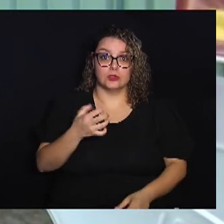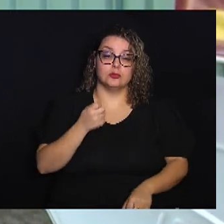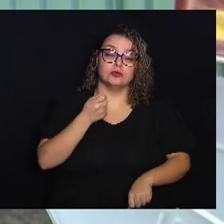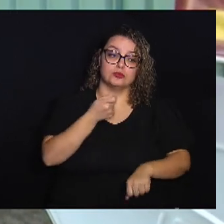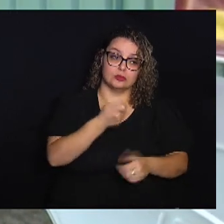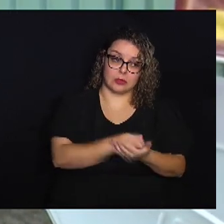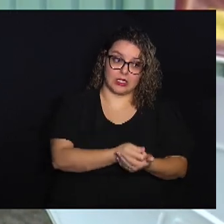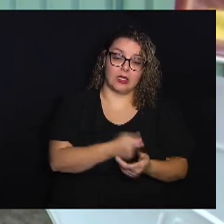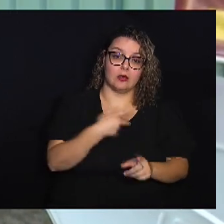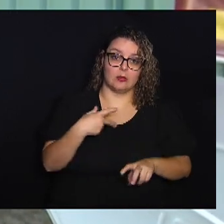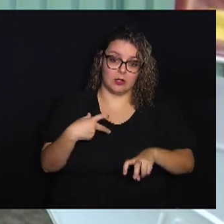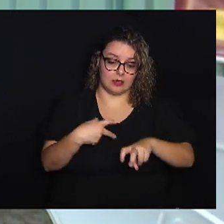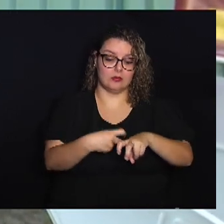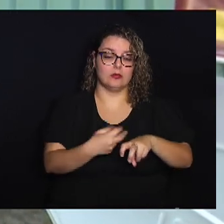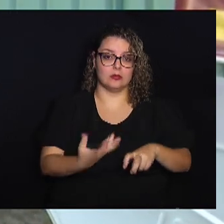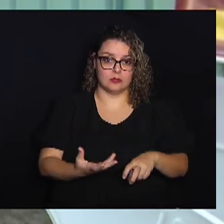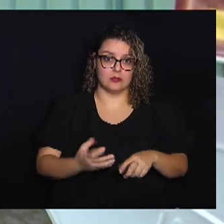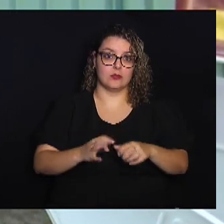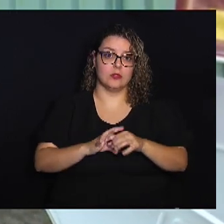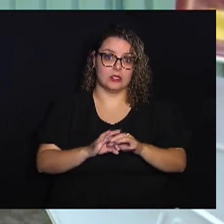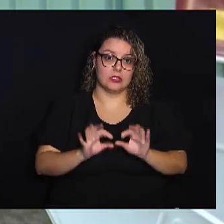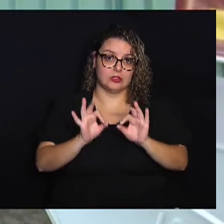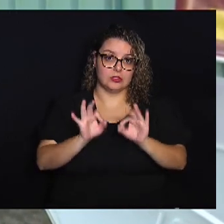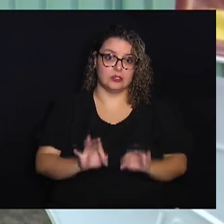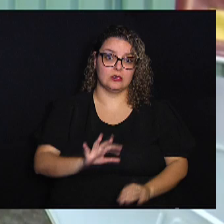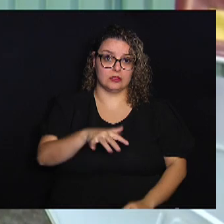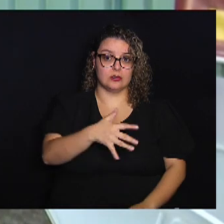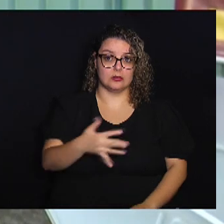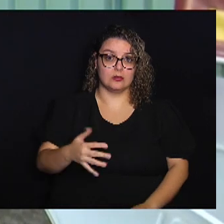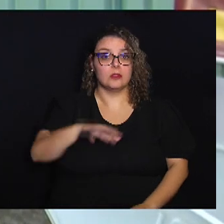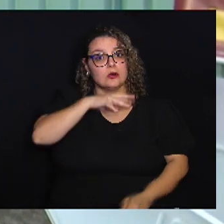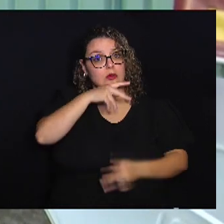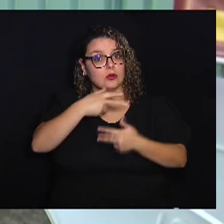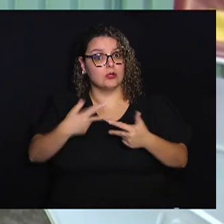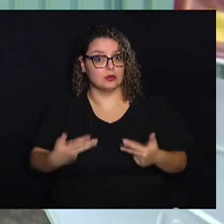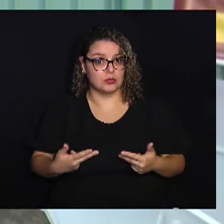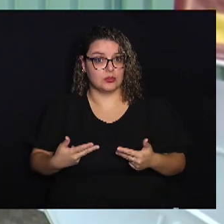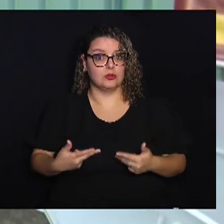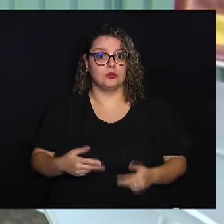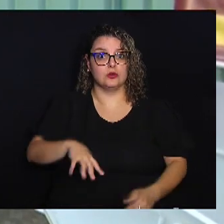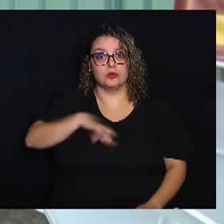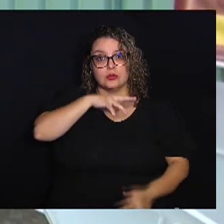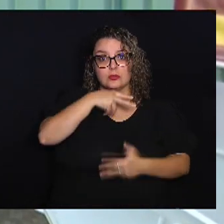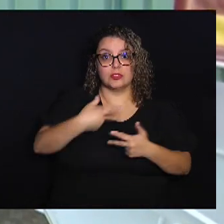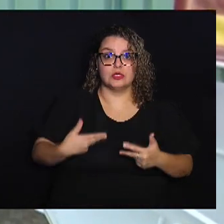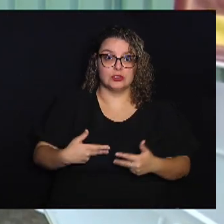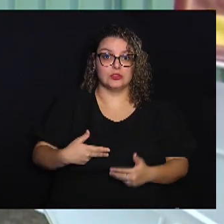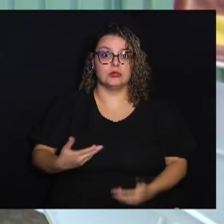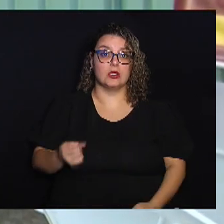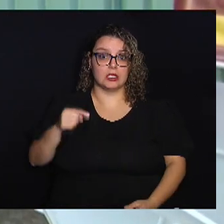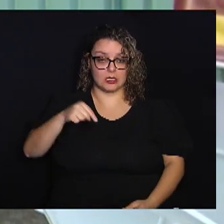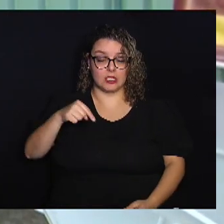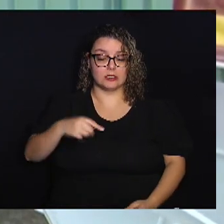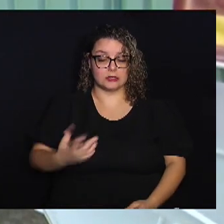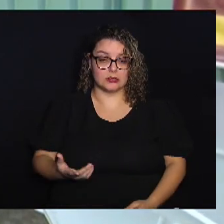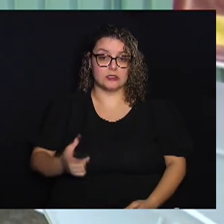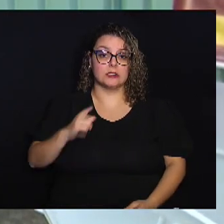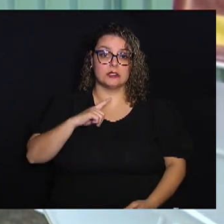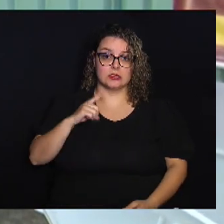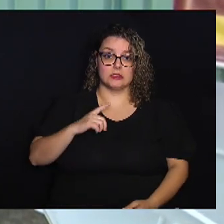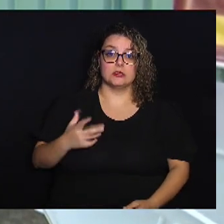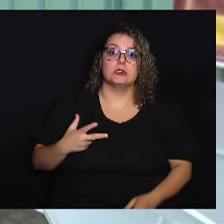para você deixar em ordem animal do seu bichinho de estimação. E aqui você tem